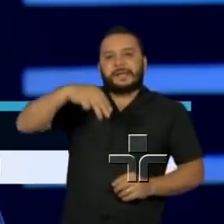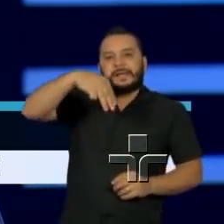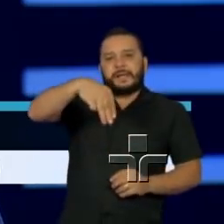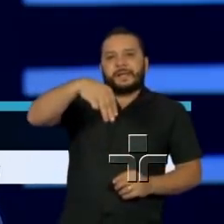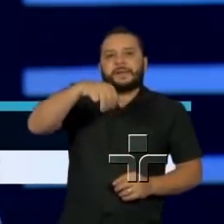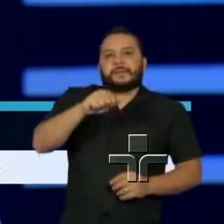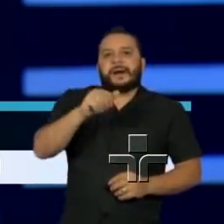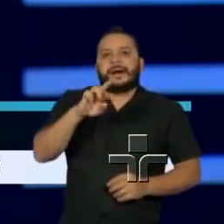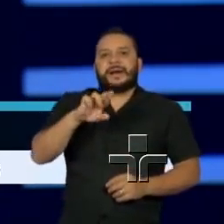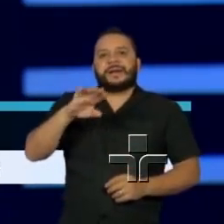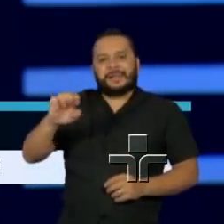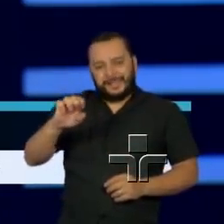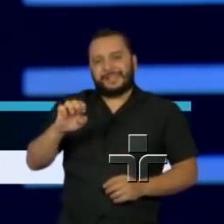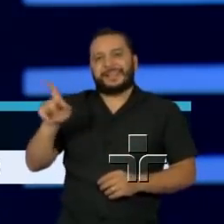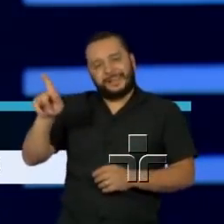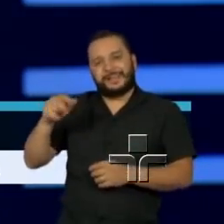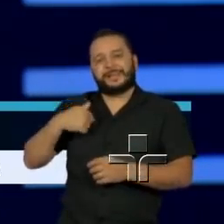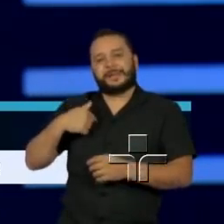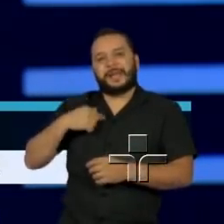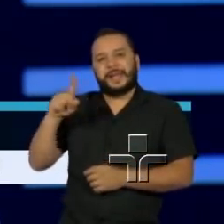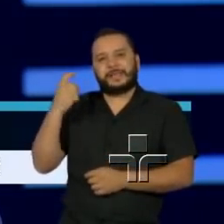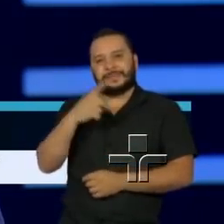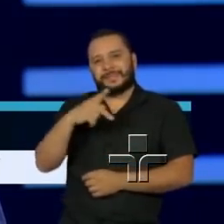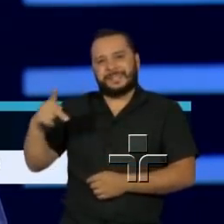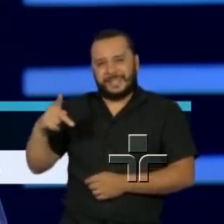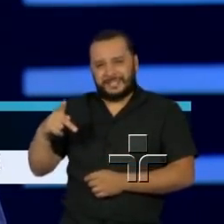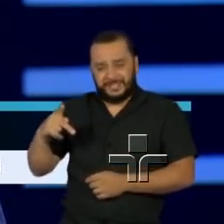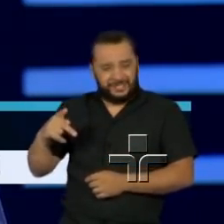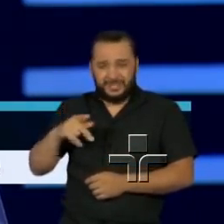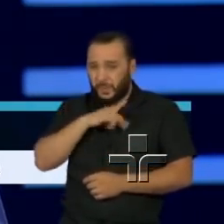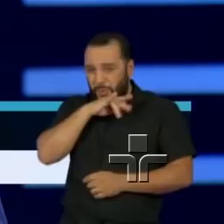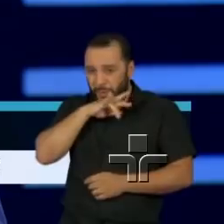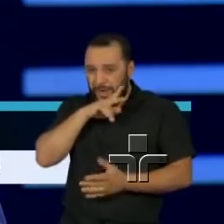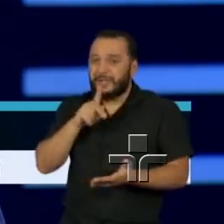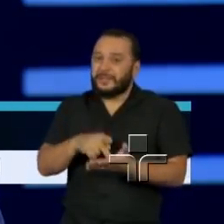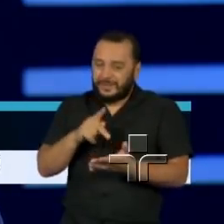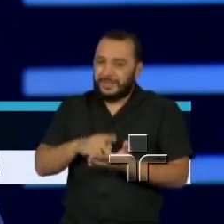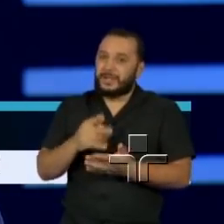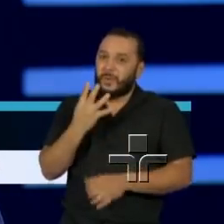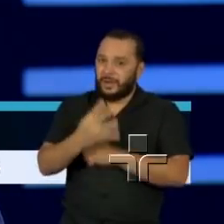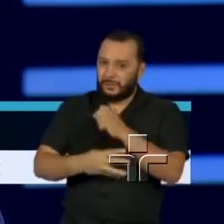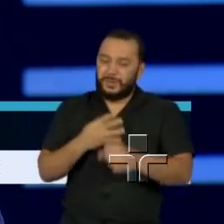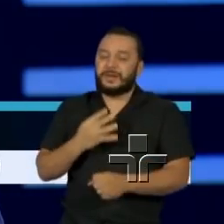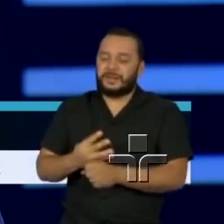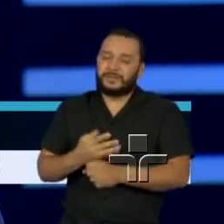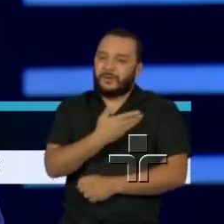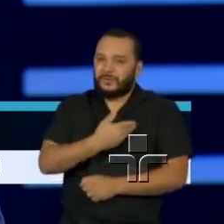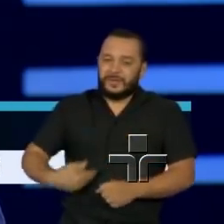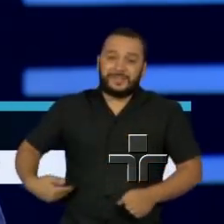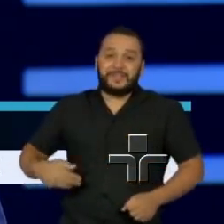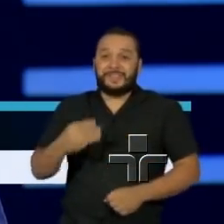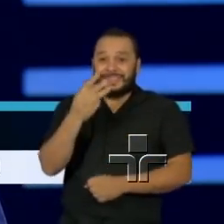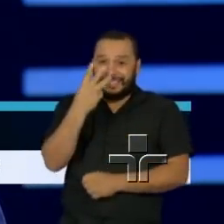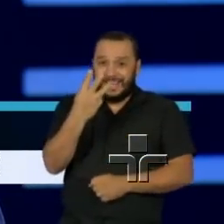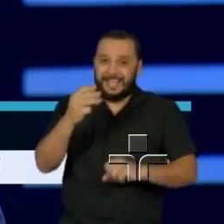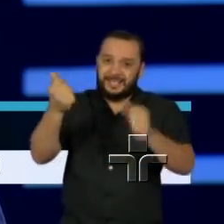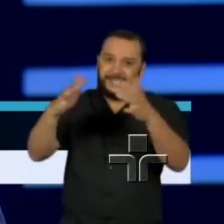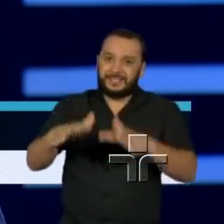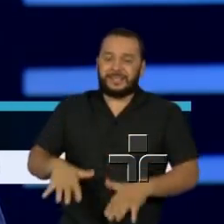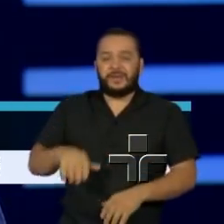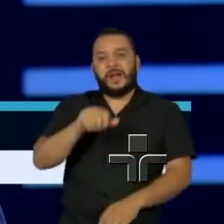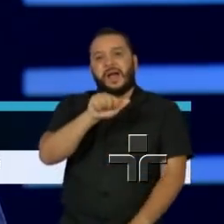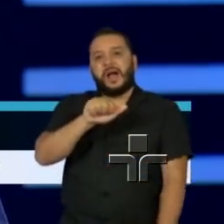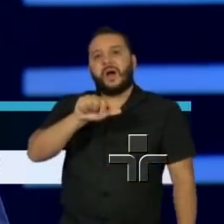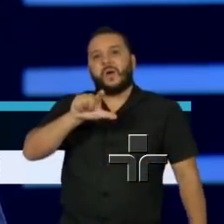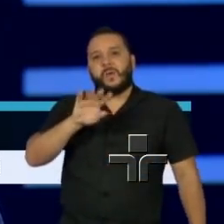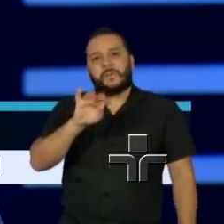feliz, para dizer o mínimo, foi ruim. Acho que dos 4 anos de governo, 3 com recessão. O Alberto Fernandes,